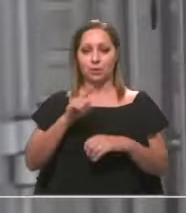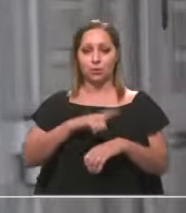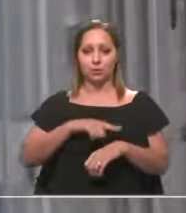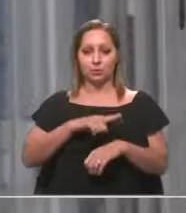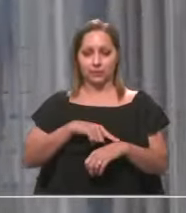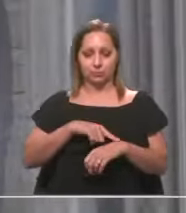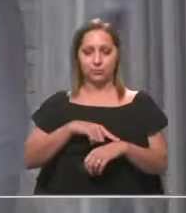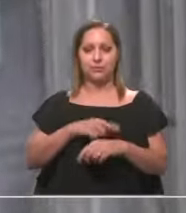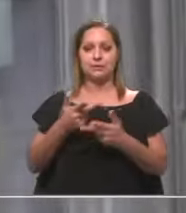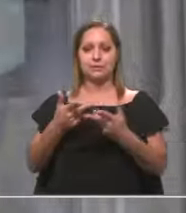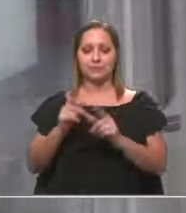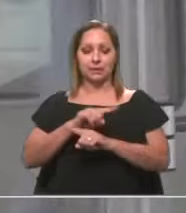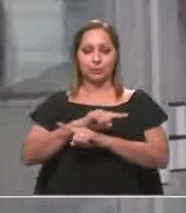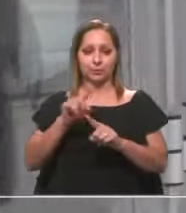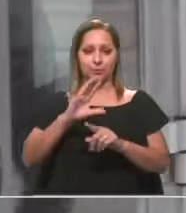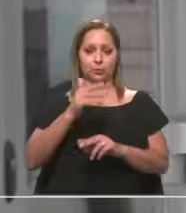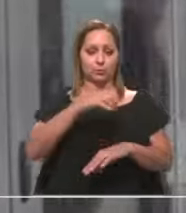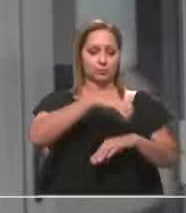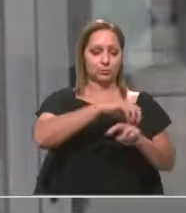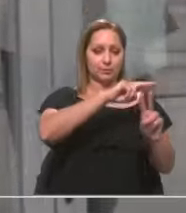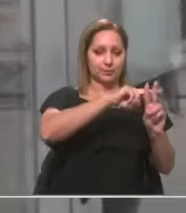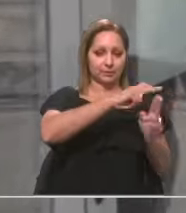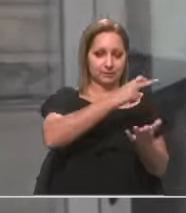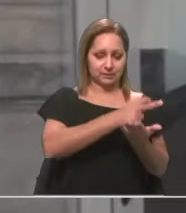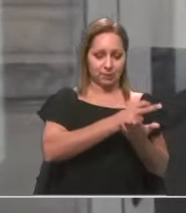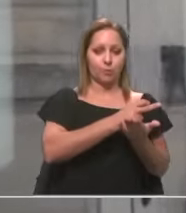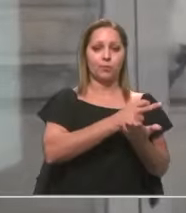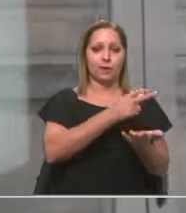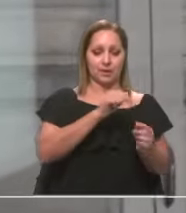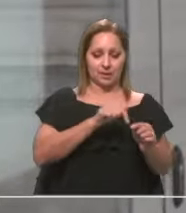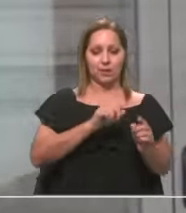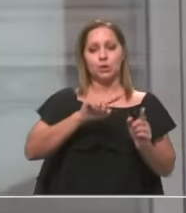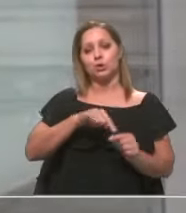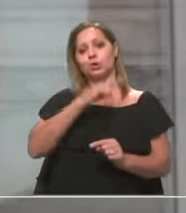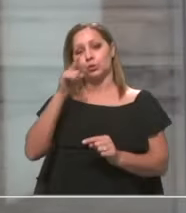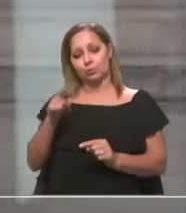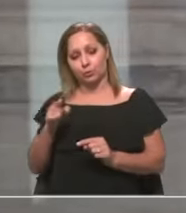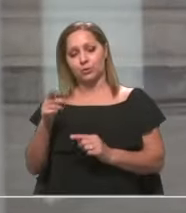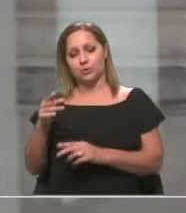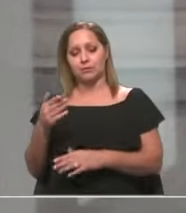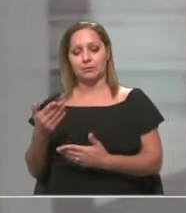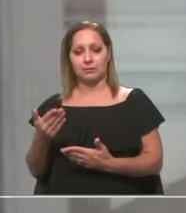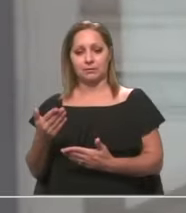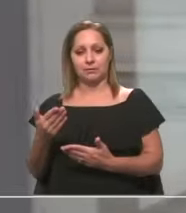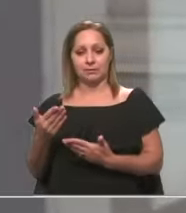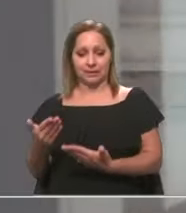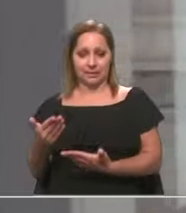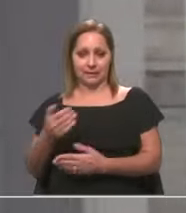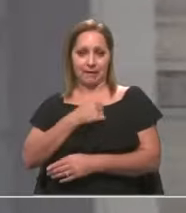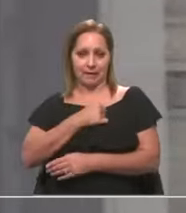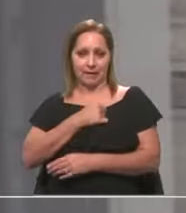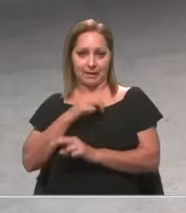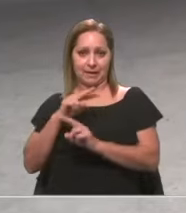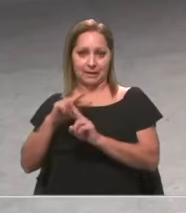Ruben cumpriu, quer quando esteve em prisão preventiva, isto é, no estabelecimento prisional, quer depois, como agora se encontra atualmente em